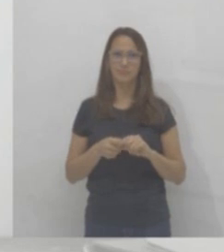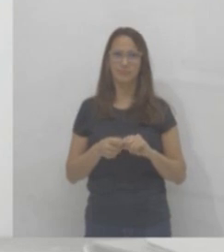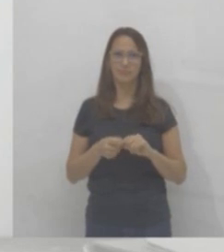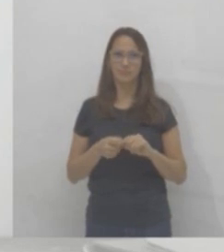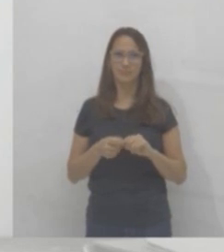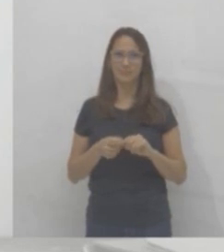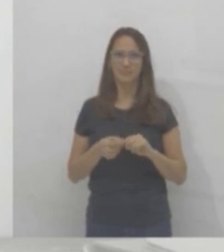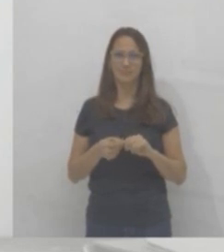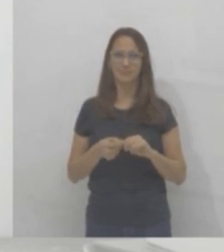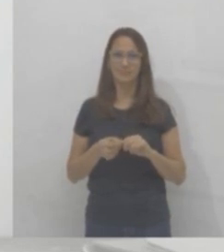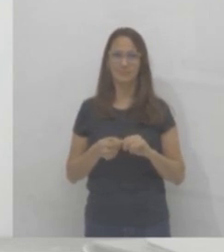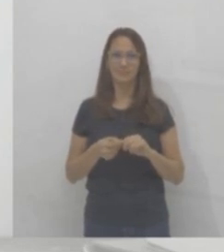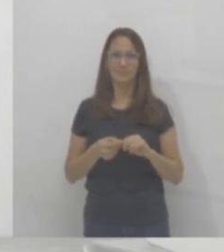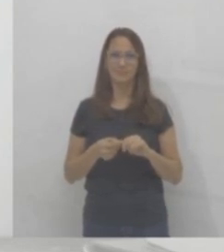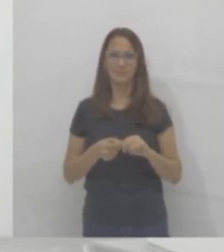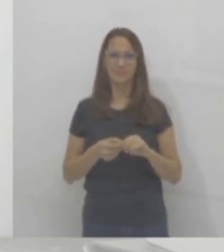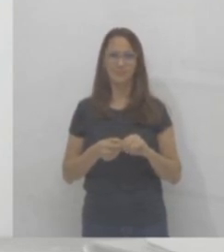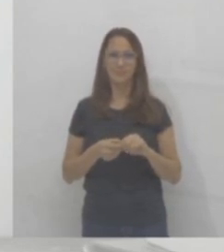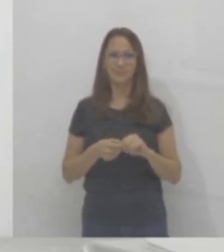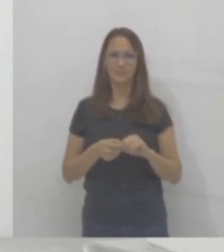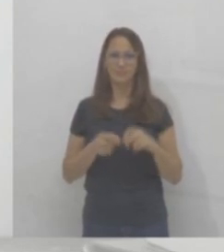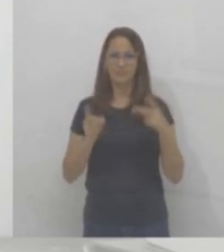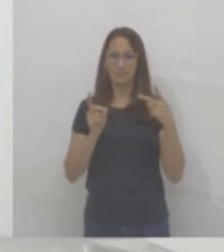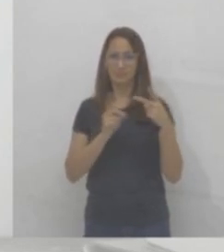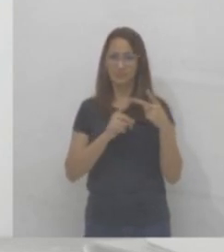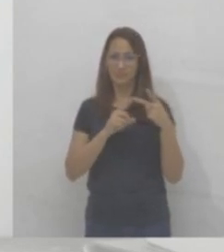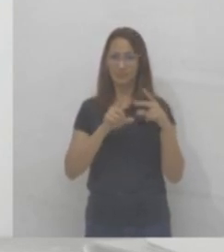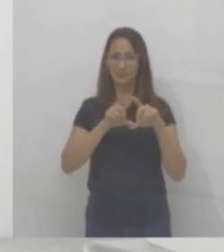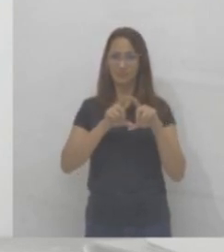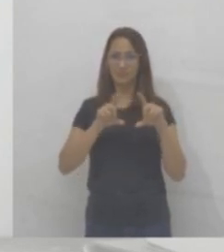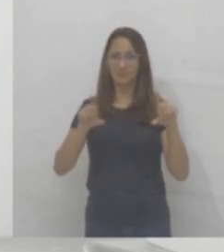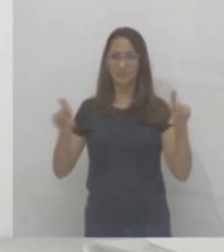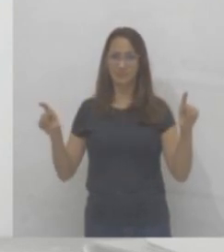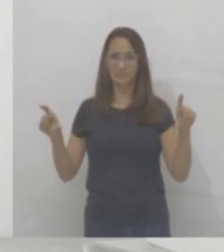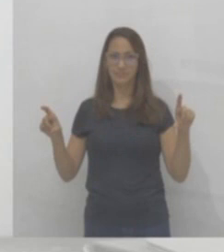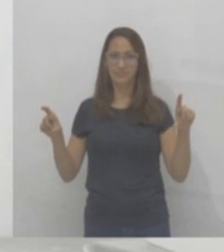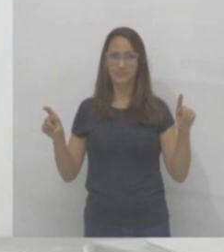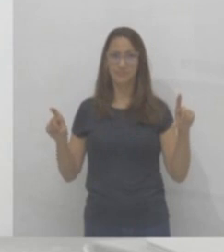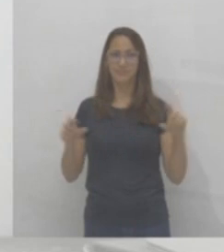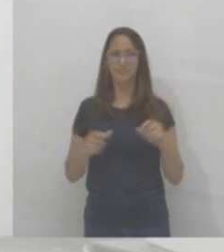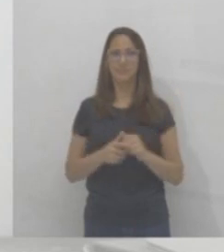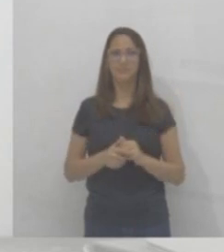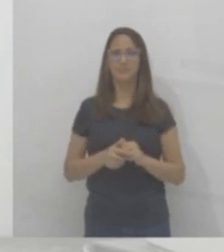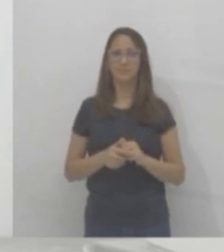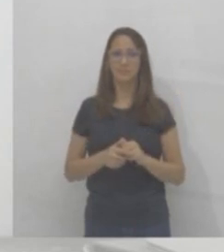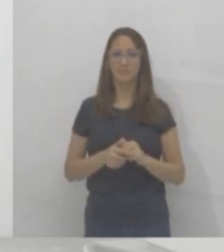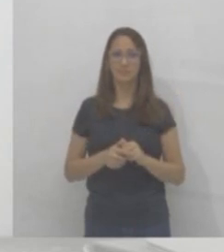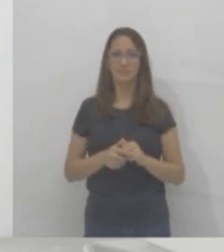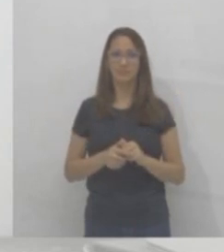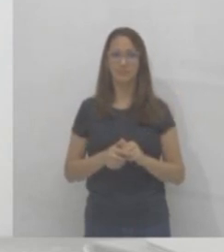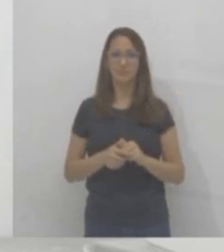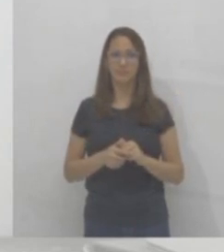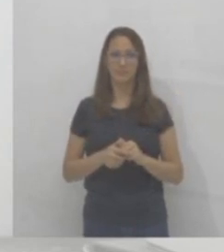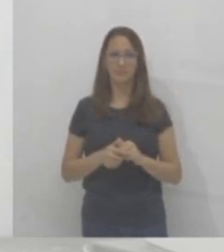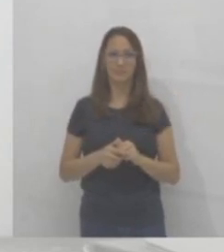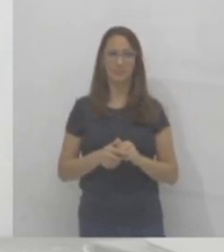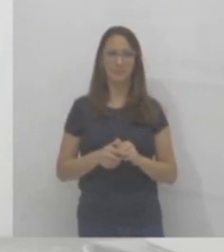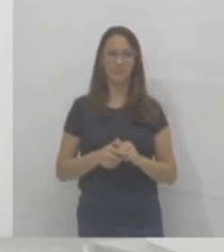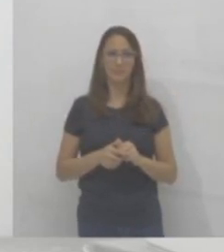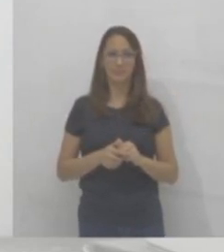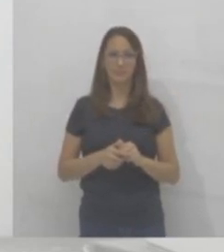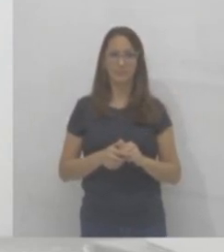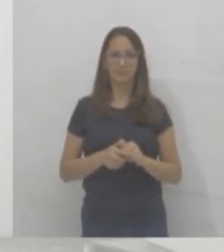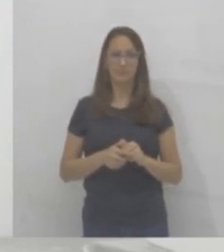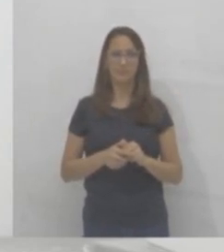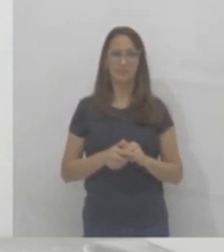TV tonight. A segunda condicional: If I pass all my exams brilliantly.